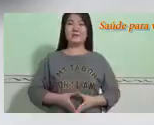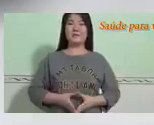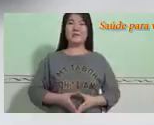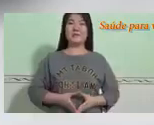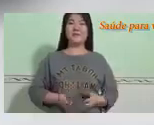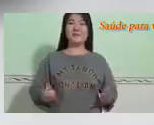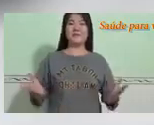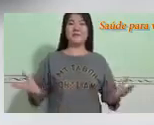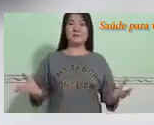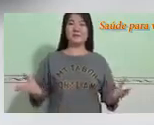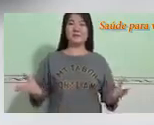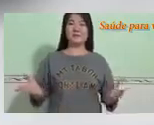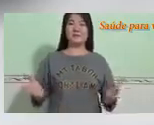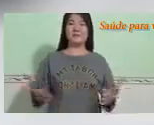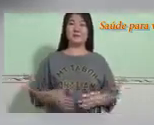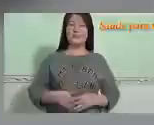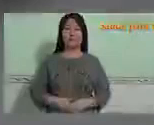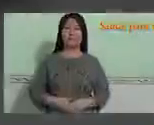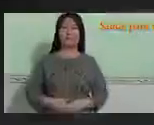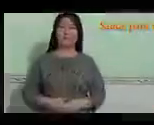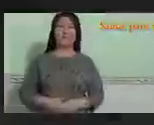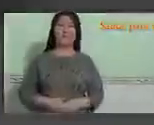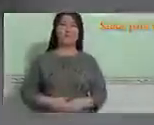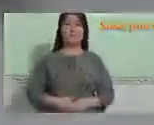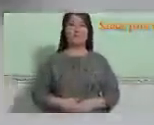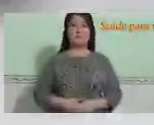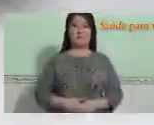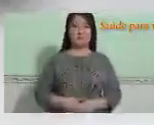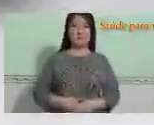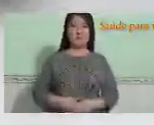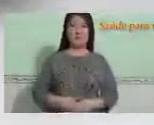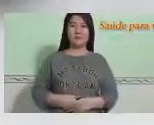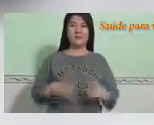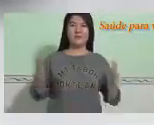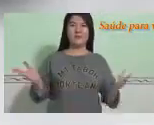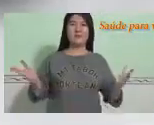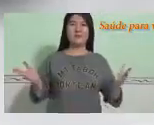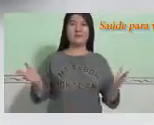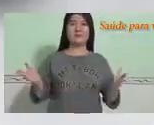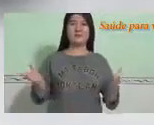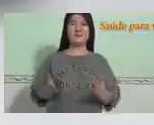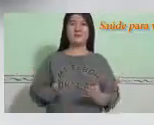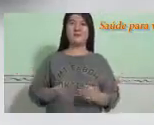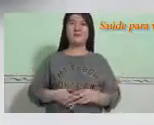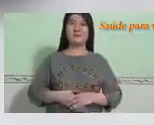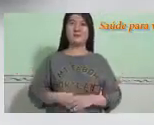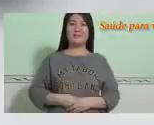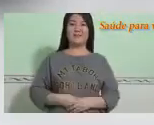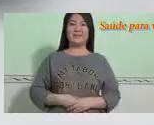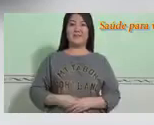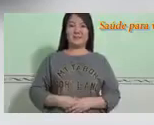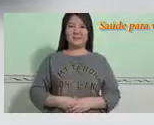ANTIDADERACOMNDADAE, acento agudo, DE 2 a 5 por dia, vírgula, pois seu consumo excessivo pode trazer efeitos colaterais como insônia,